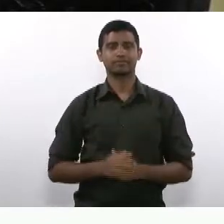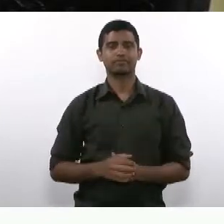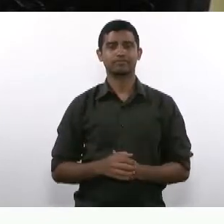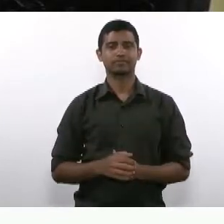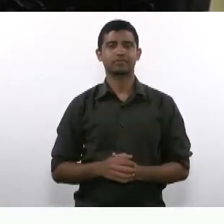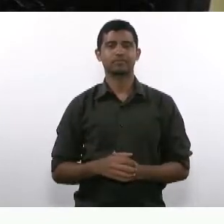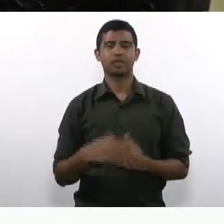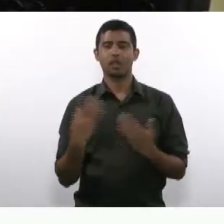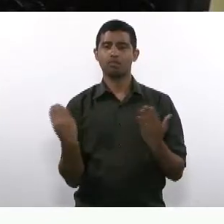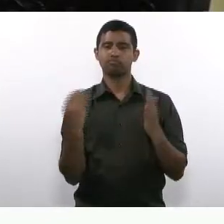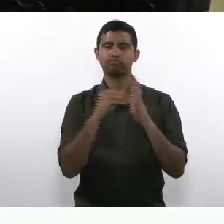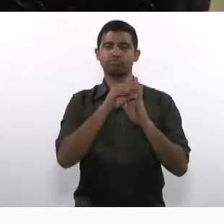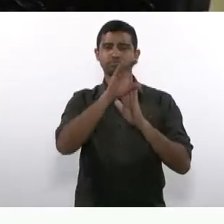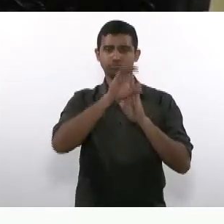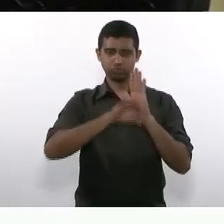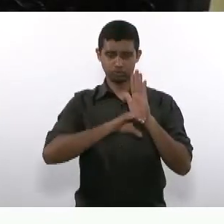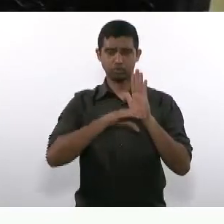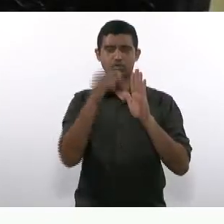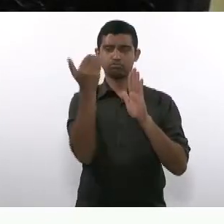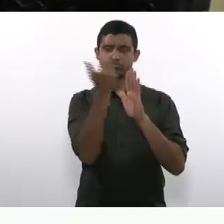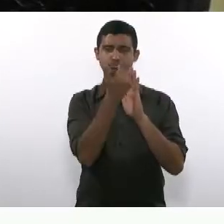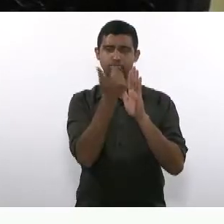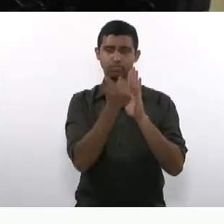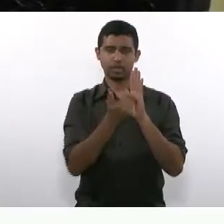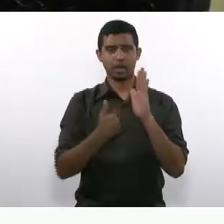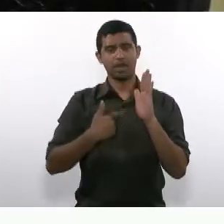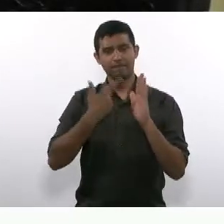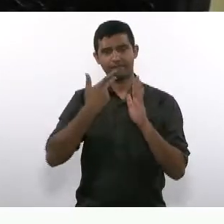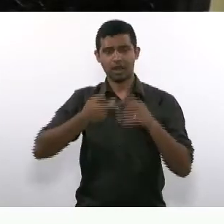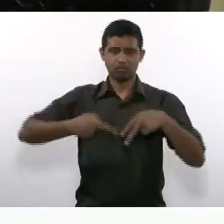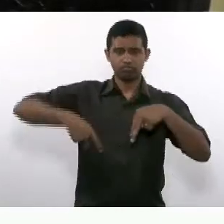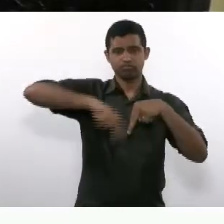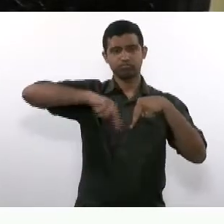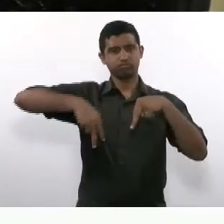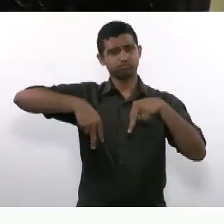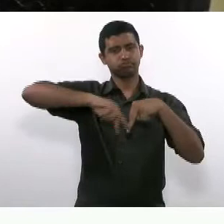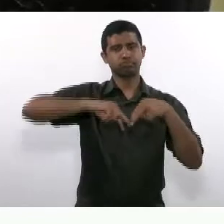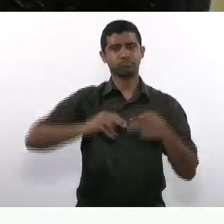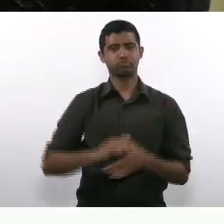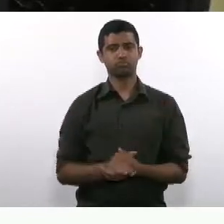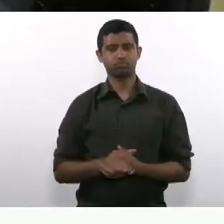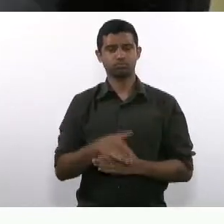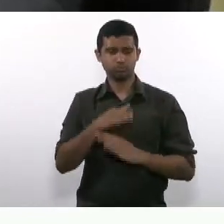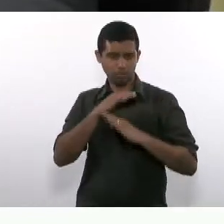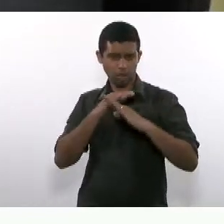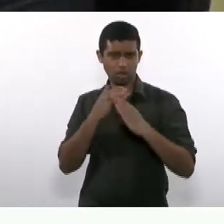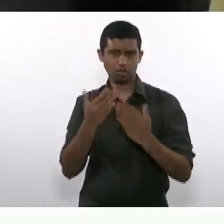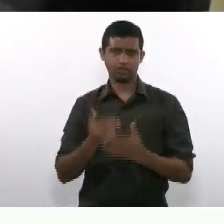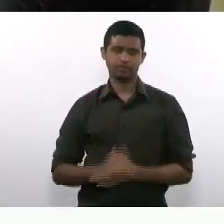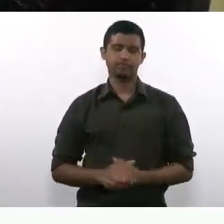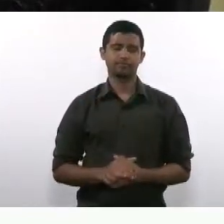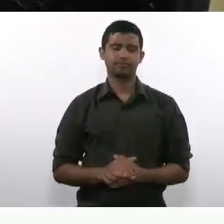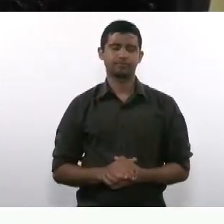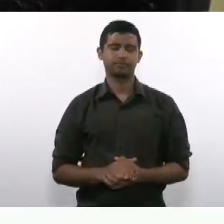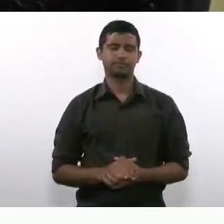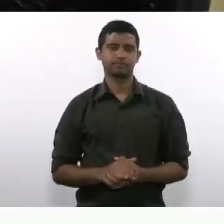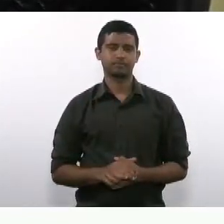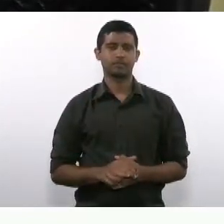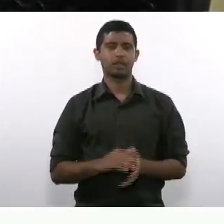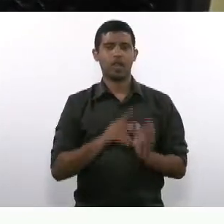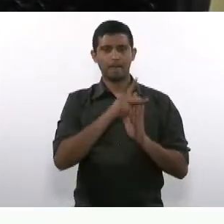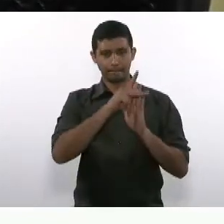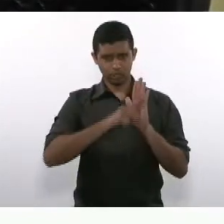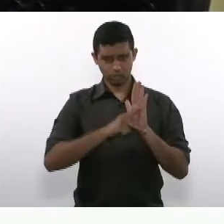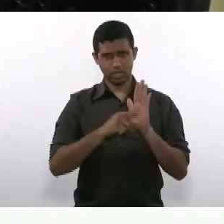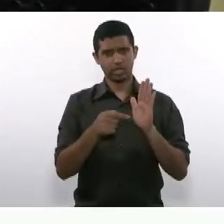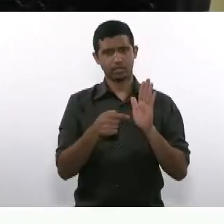grade curricular a prática de artes marciais. Esse projeto, ele foi lançado pela Secretaria de